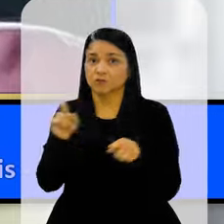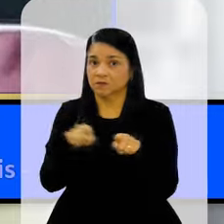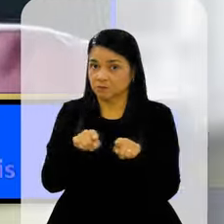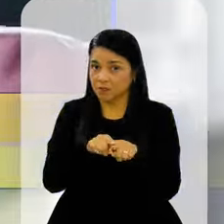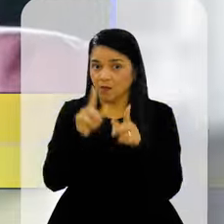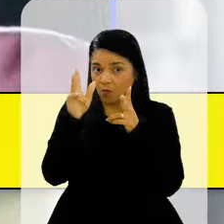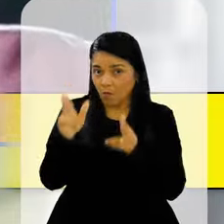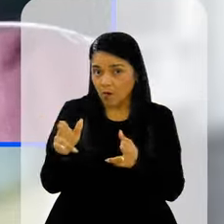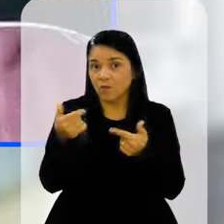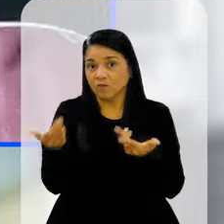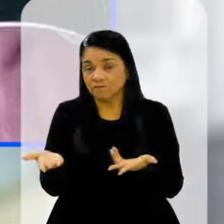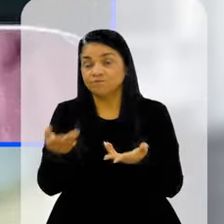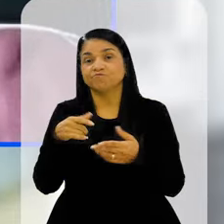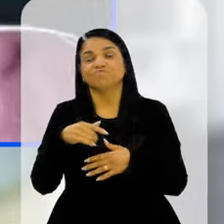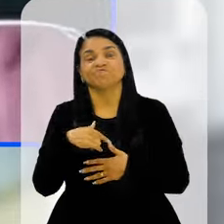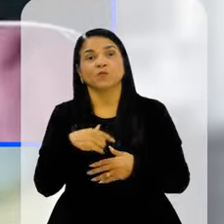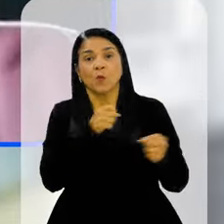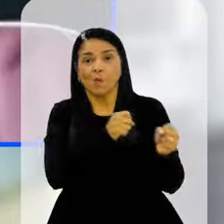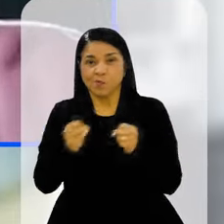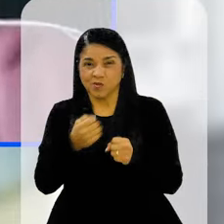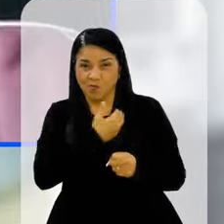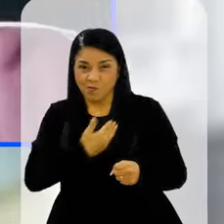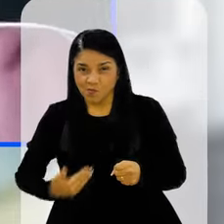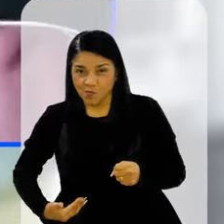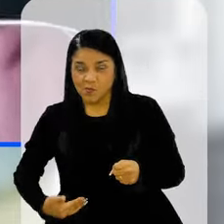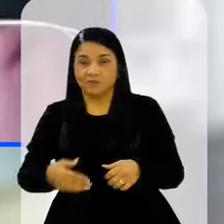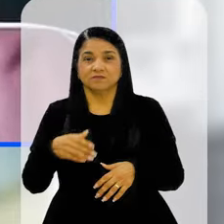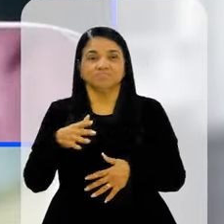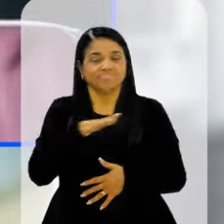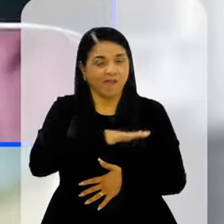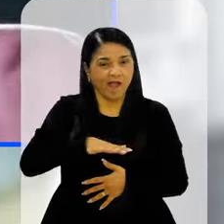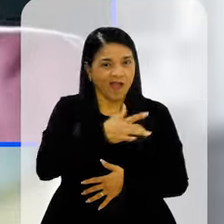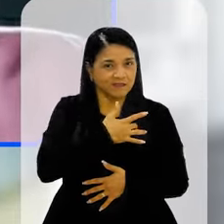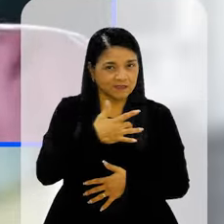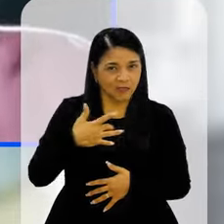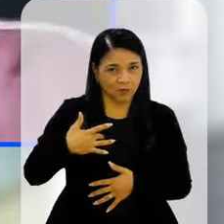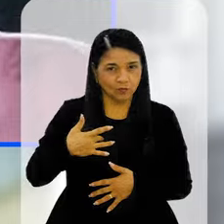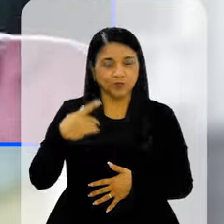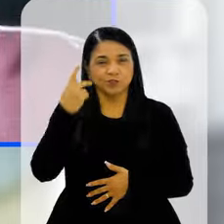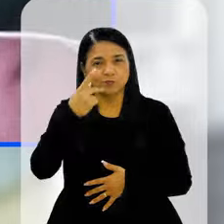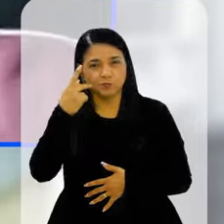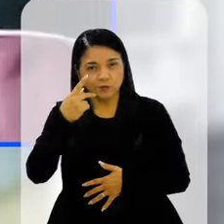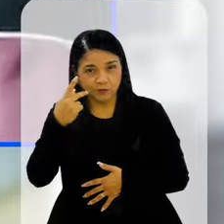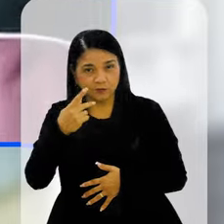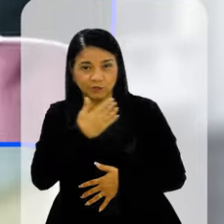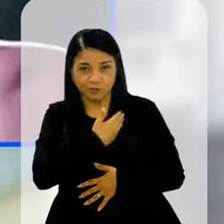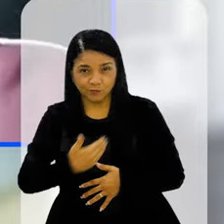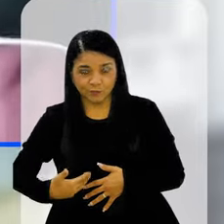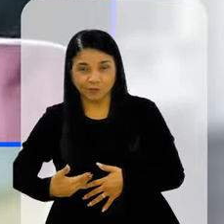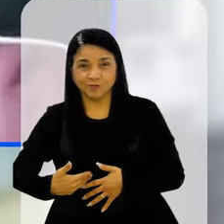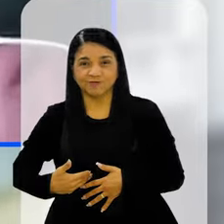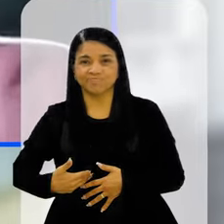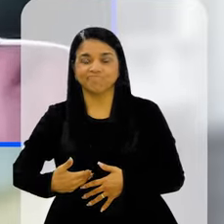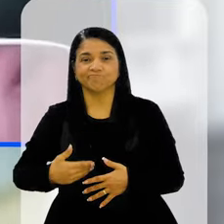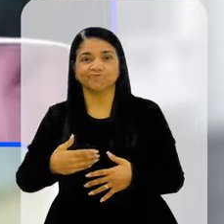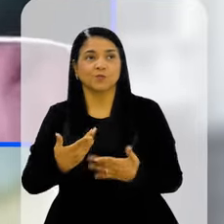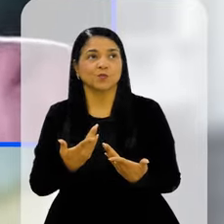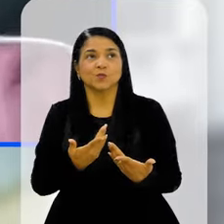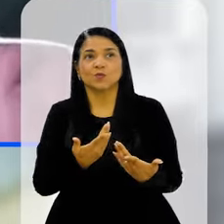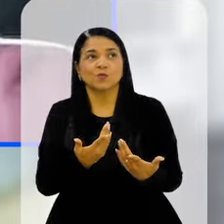precisando de ajuda. A verdade é que o poder público, assim como na saúde e em outras políticas públicas,